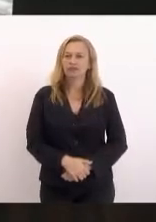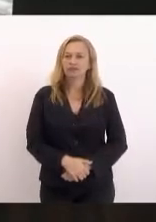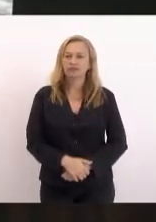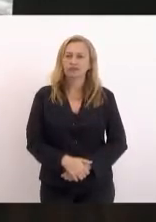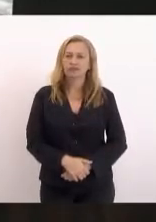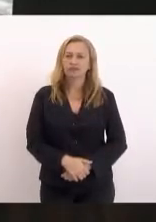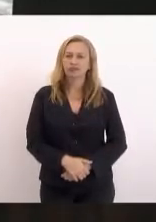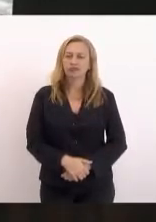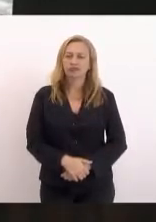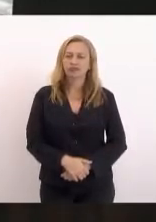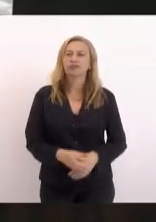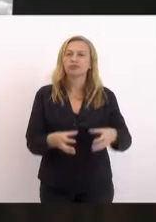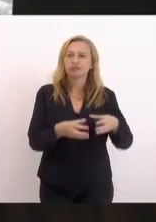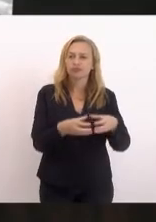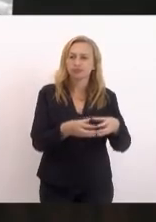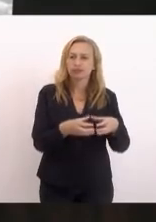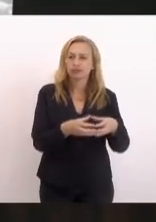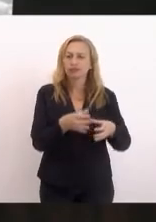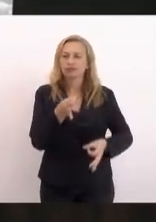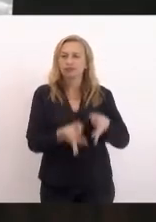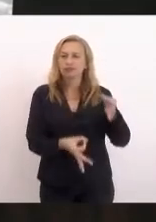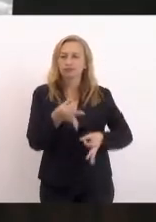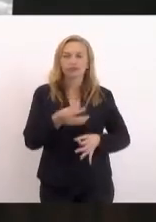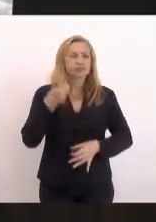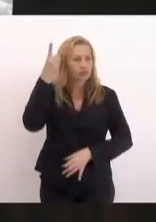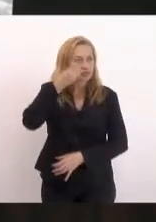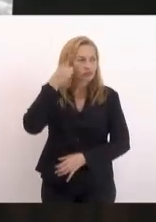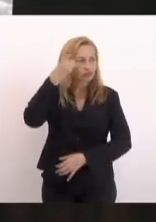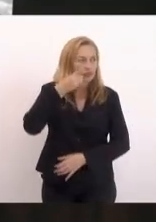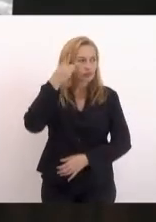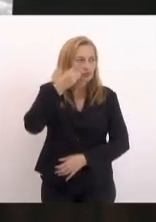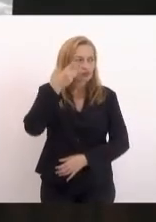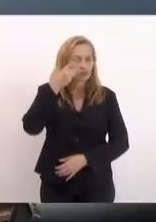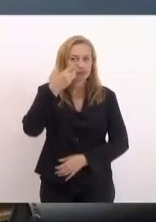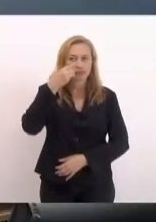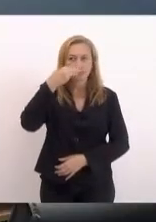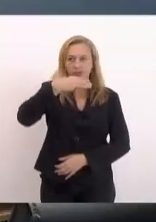Para emitir parecer pela Comissão de Constituição e Justiça, o deputado Márcio Pacheco.